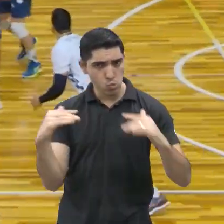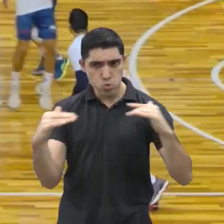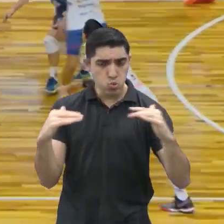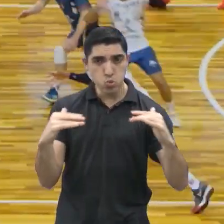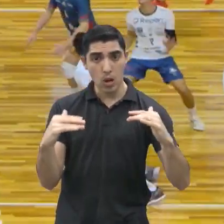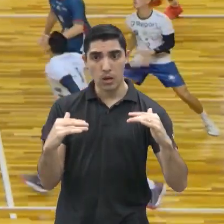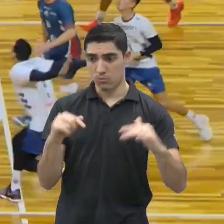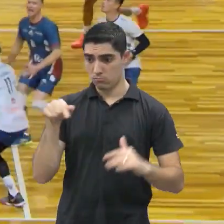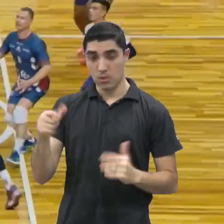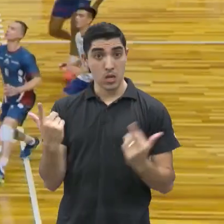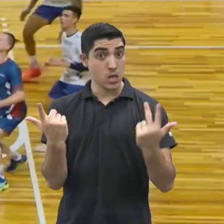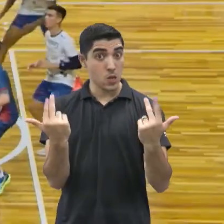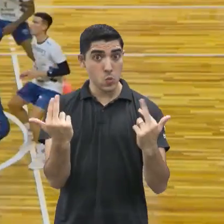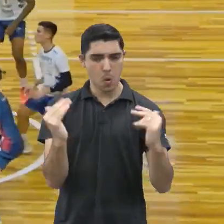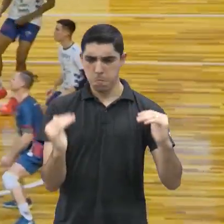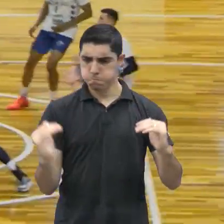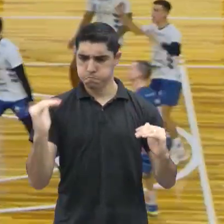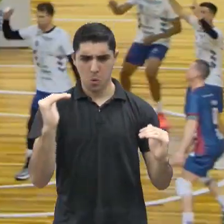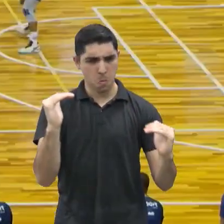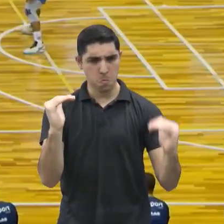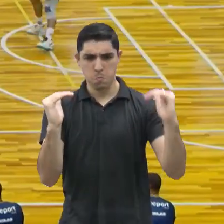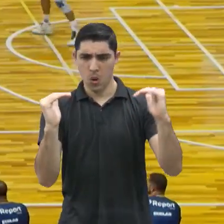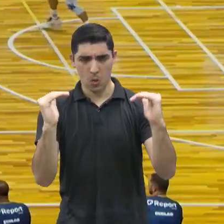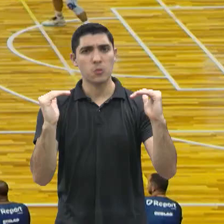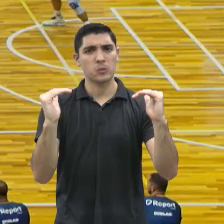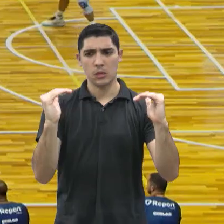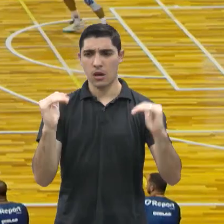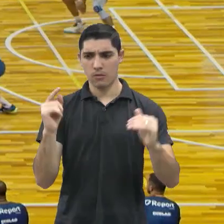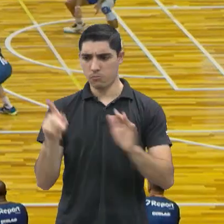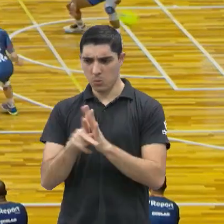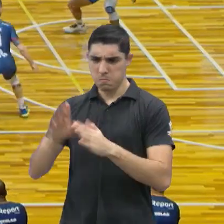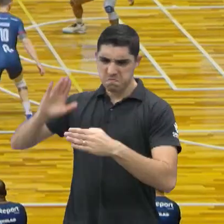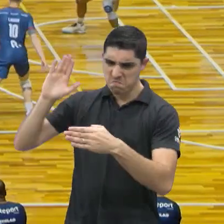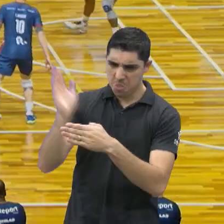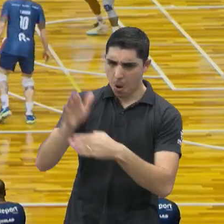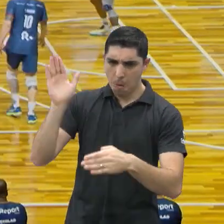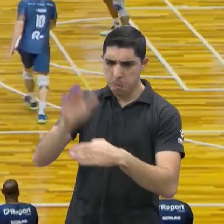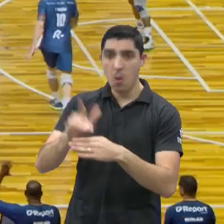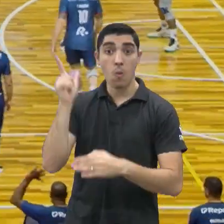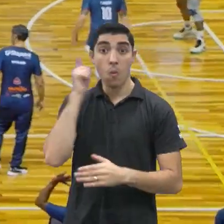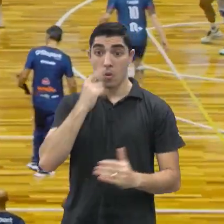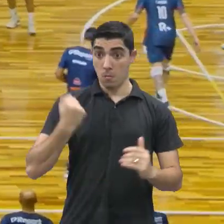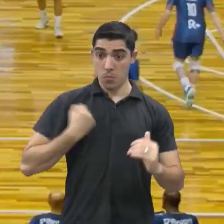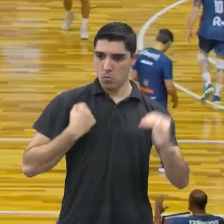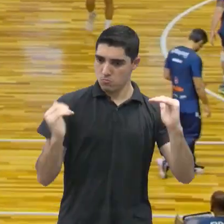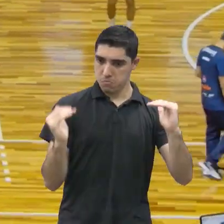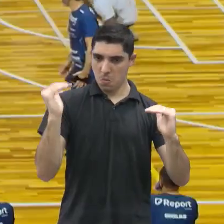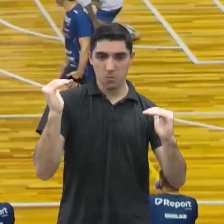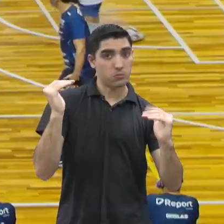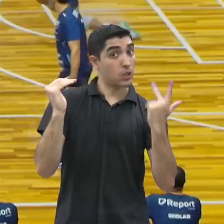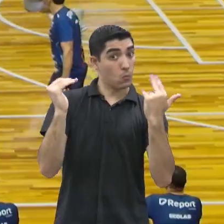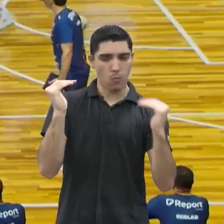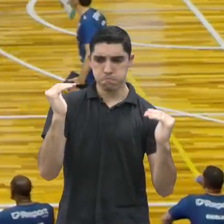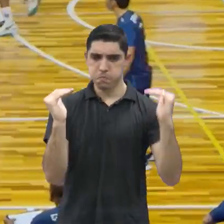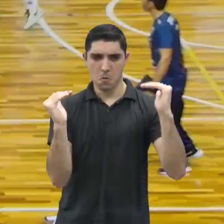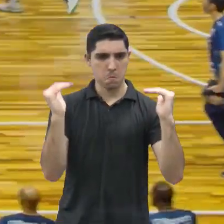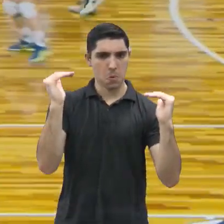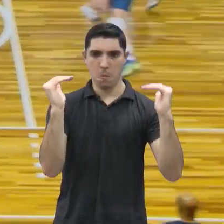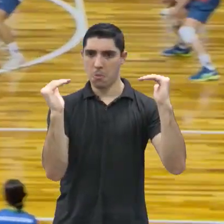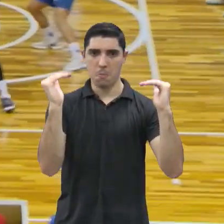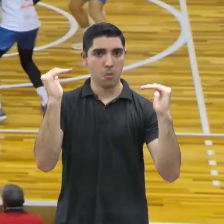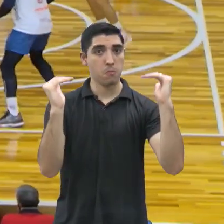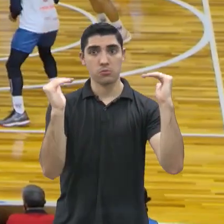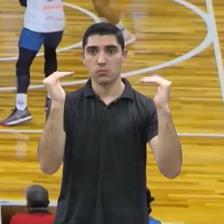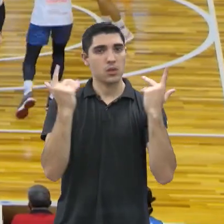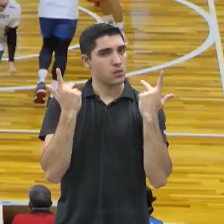começaram no mesmo ritmo, trocando pontos sem deixar o adversário abrir vantagem. E foi assim, lá